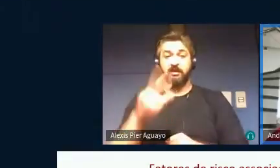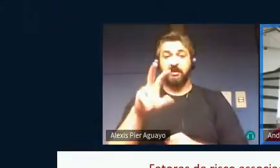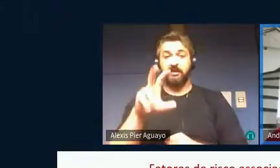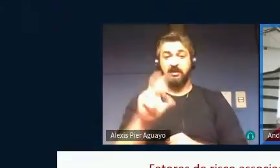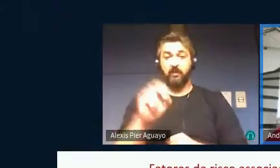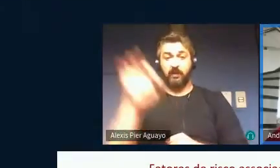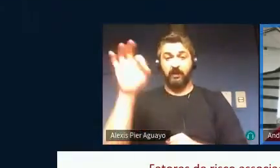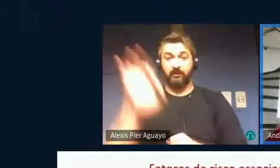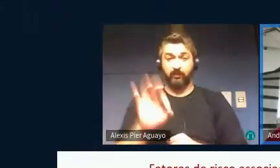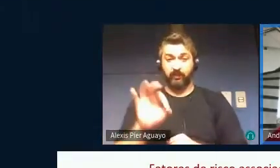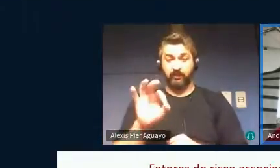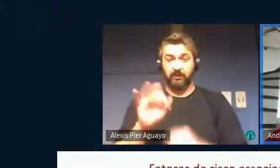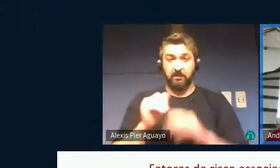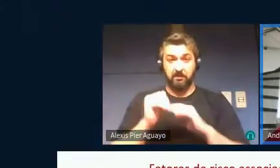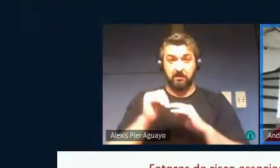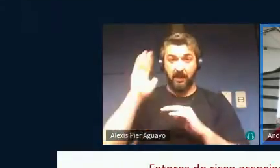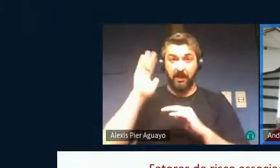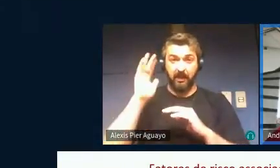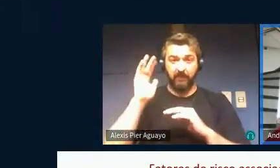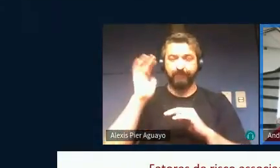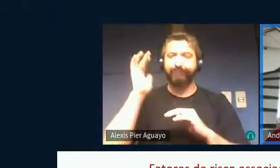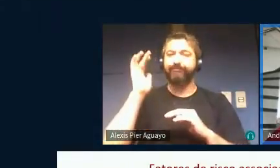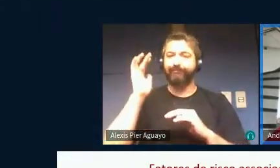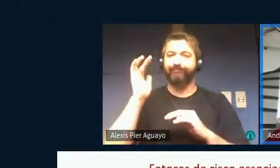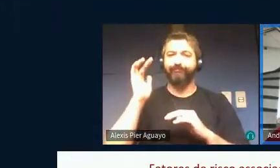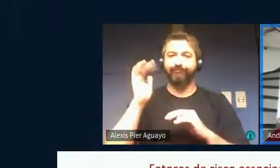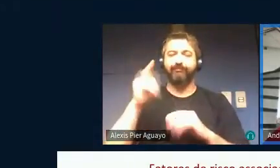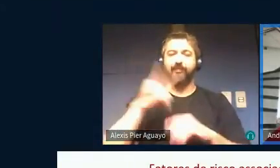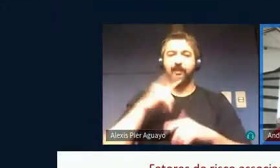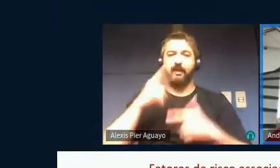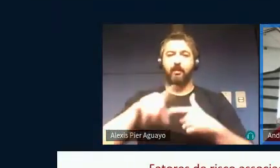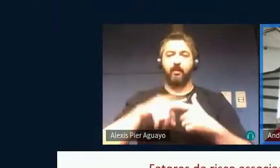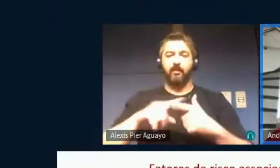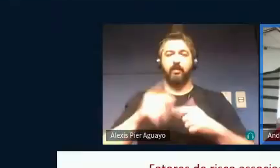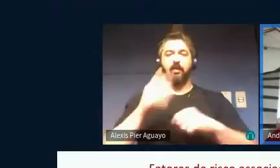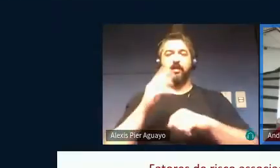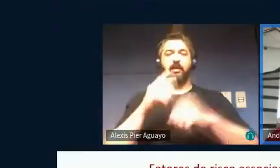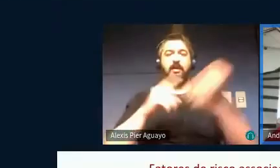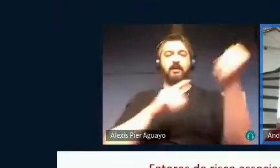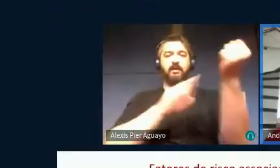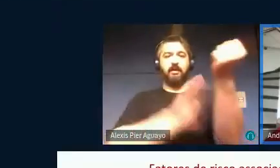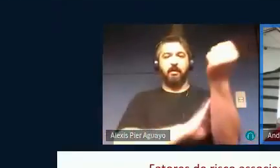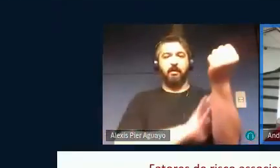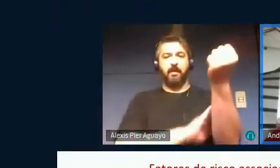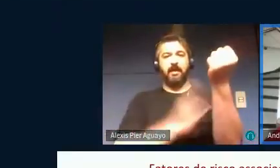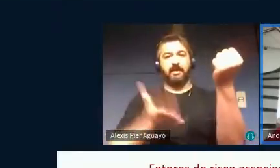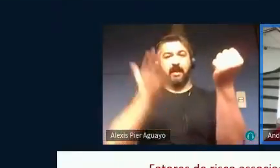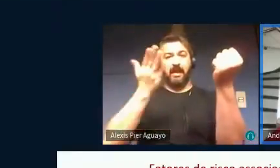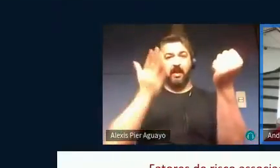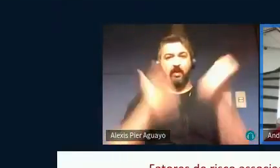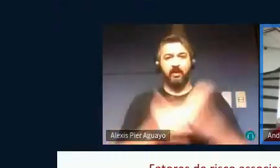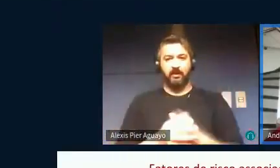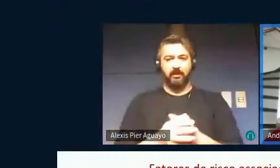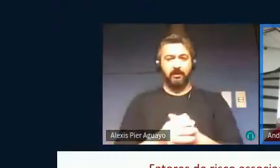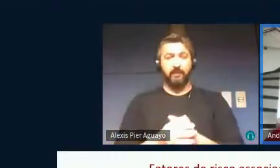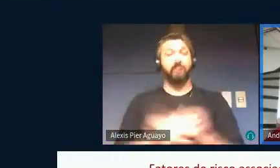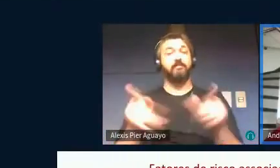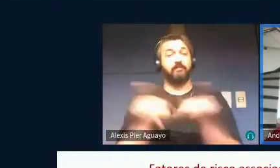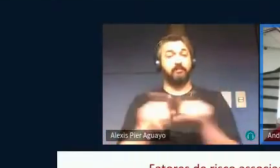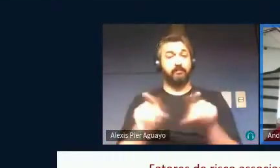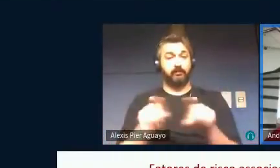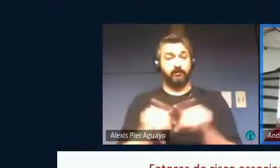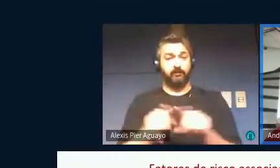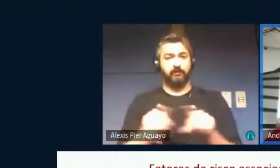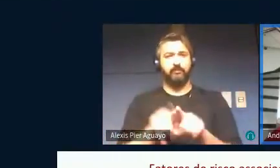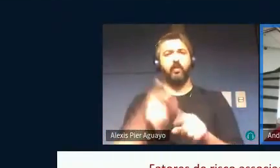indivíduos, eles têm a comorbidade de hipertensão, né? E quando nós olhamos aqui outras patologias, até